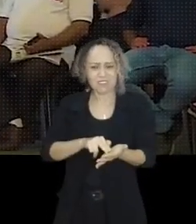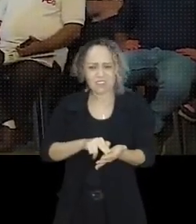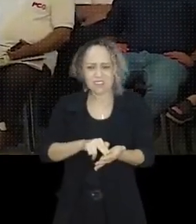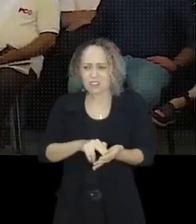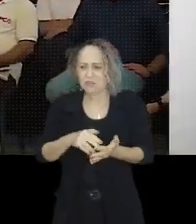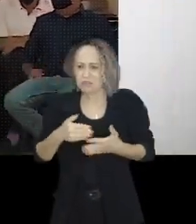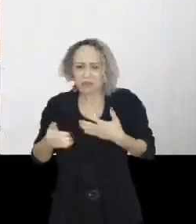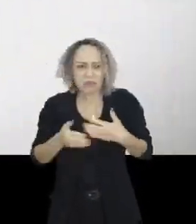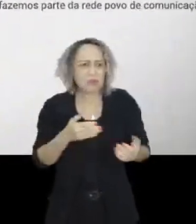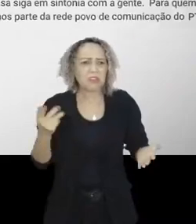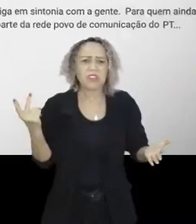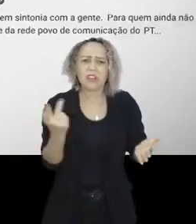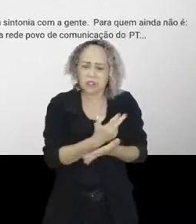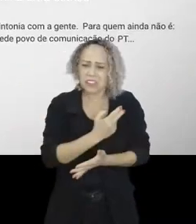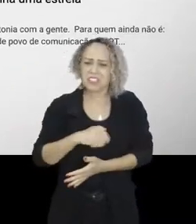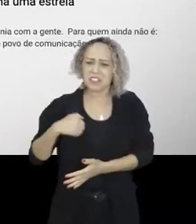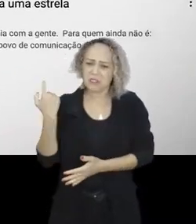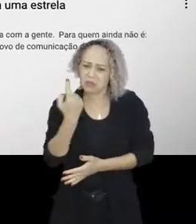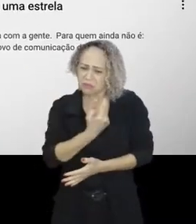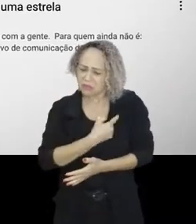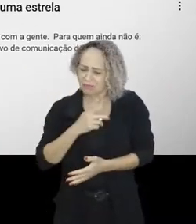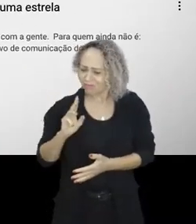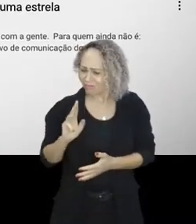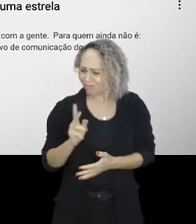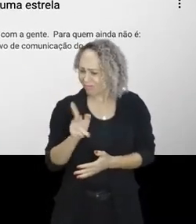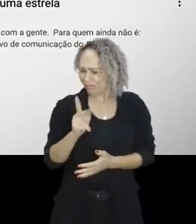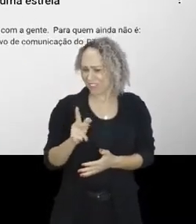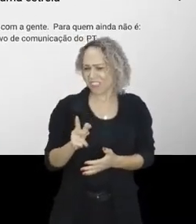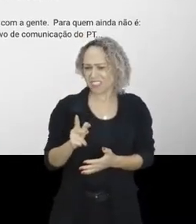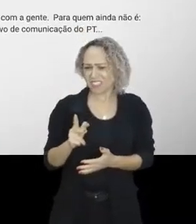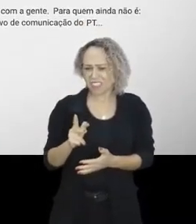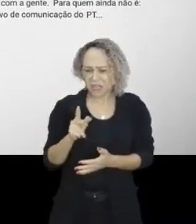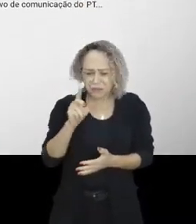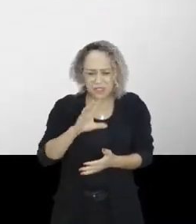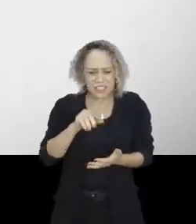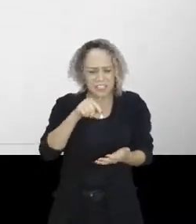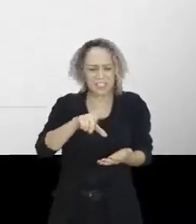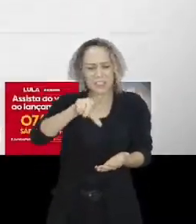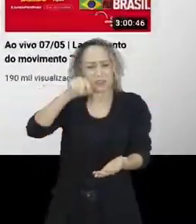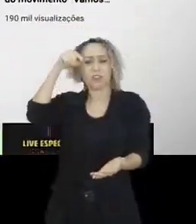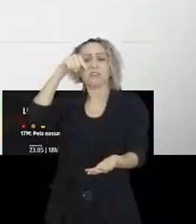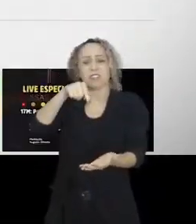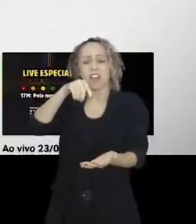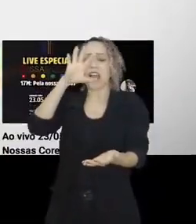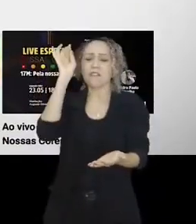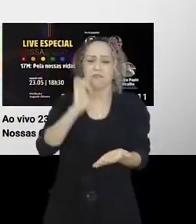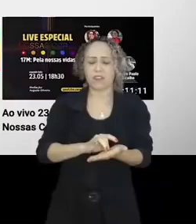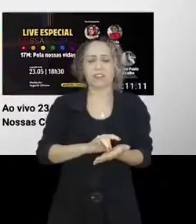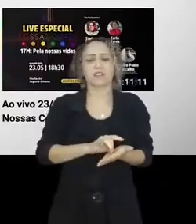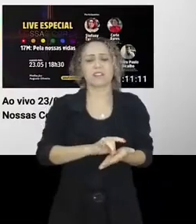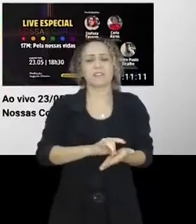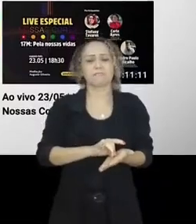a situação, a gente sempre toma partido da verdade.